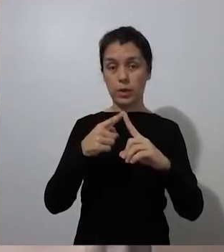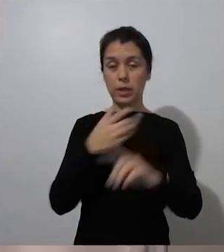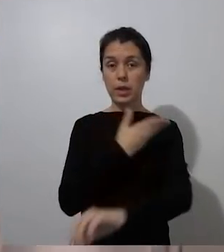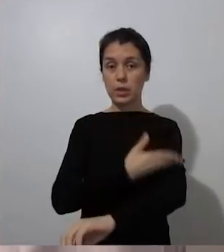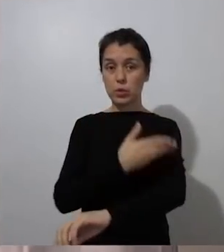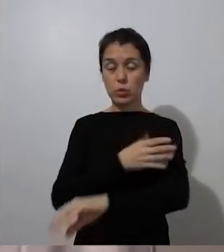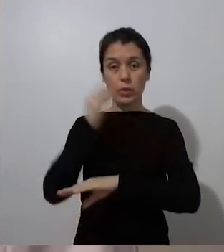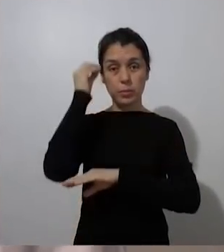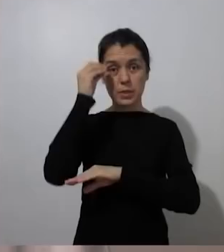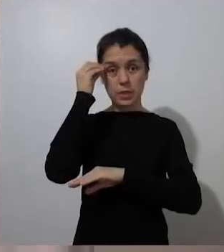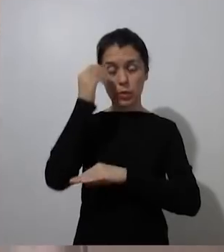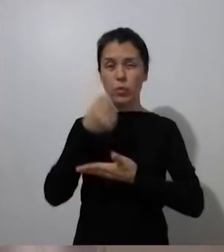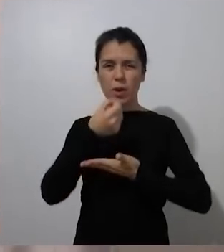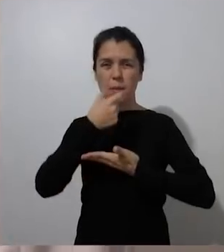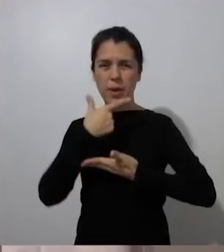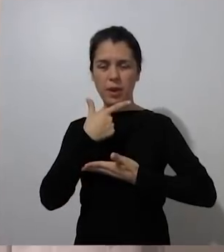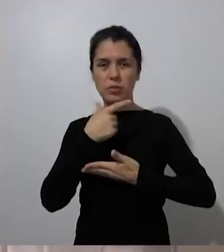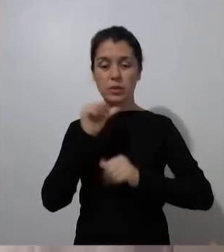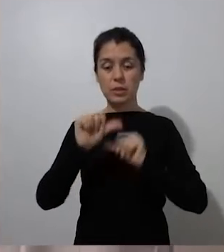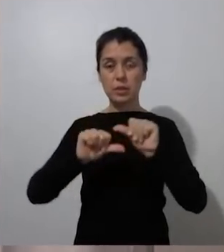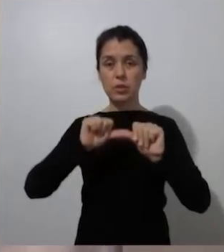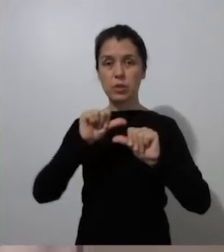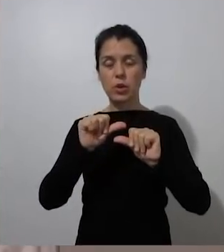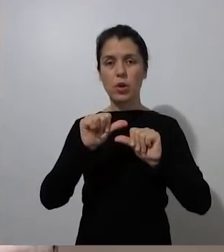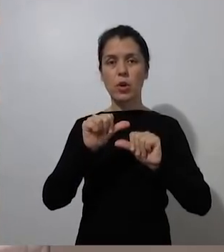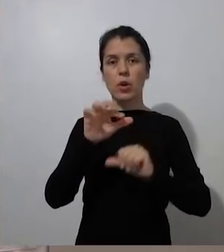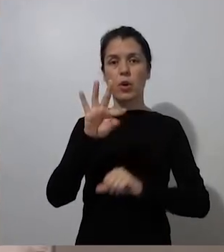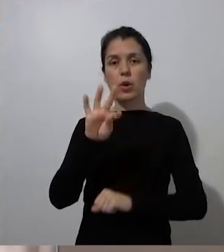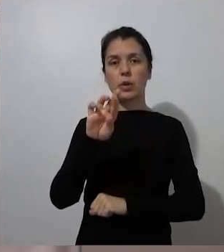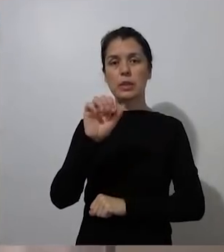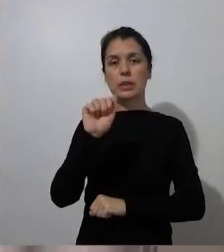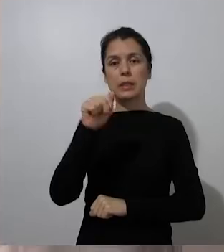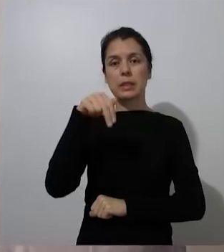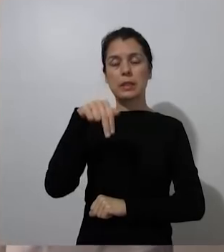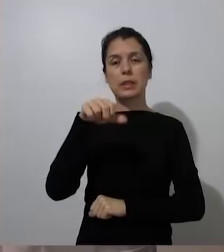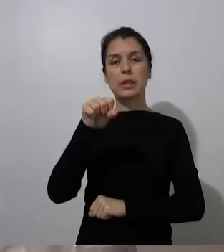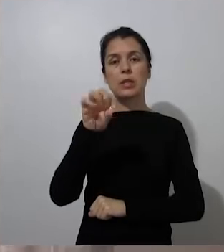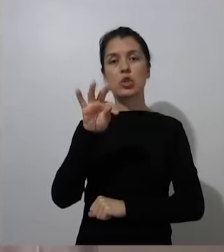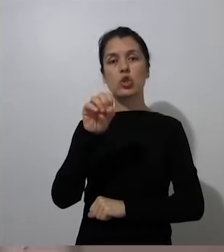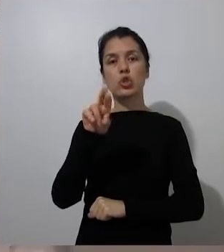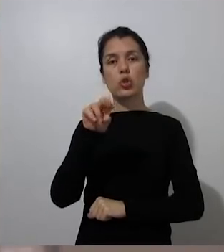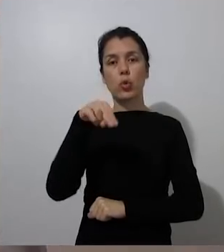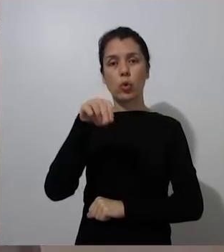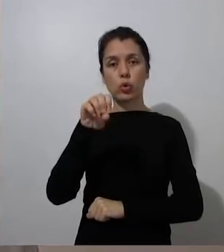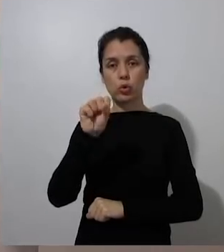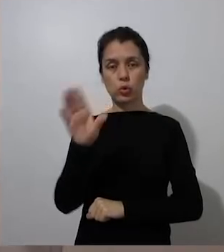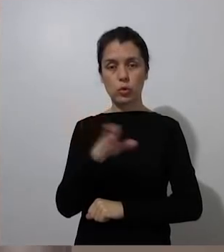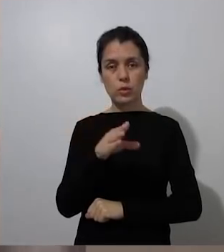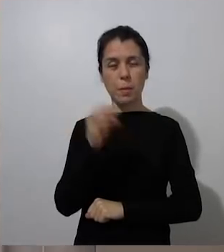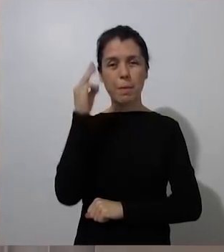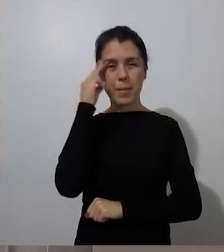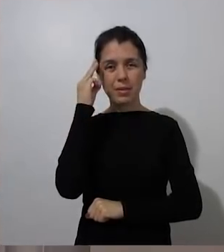da psicofarmacologia, dos remédios para transtornos mentais, seja ele ansiolítico,